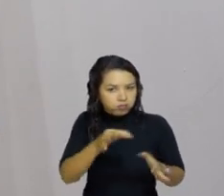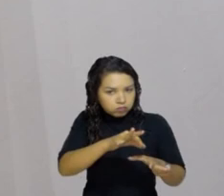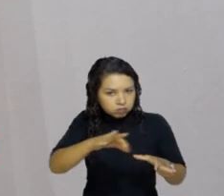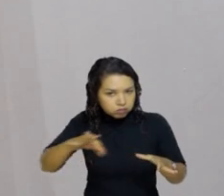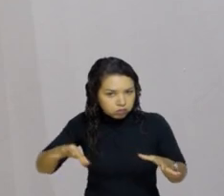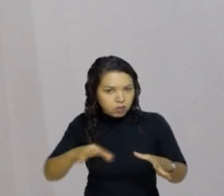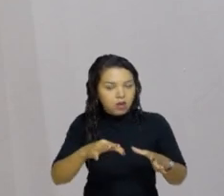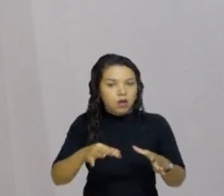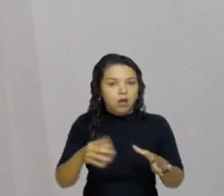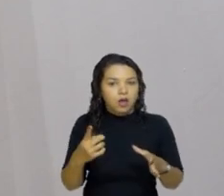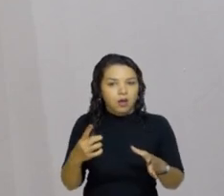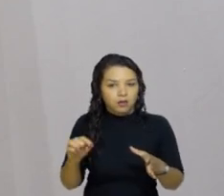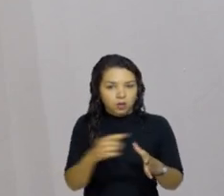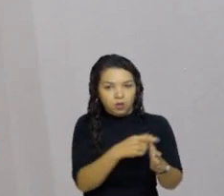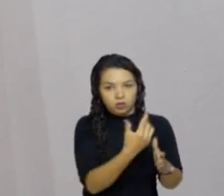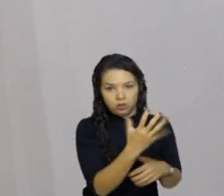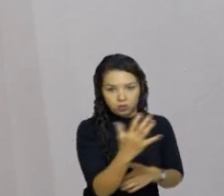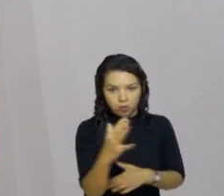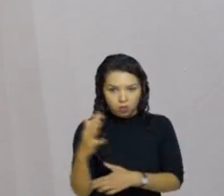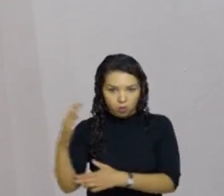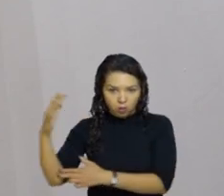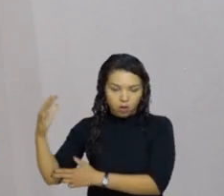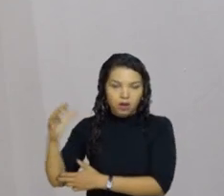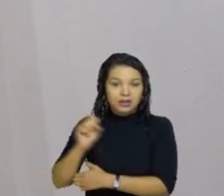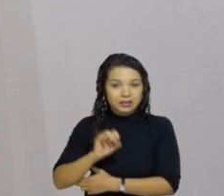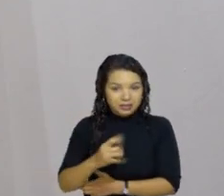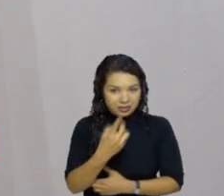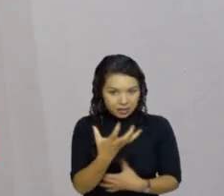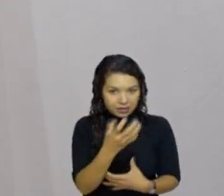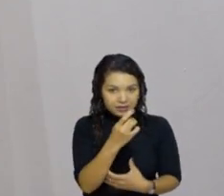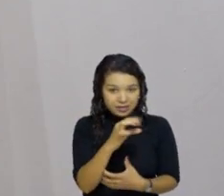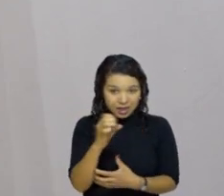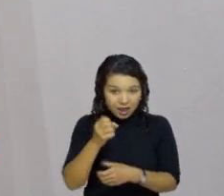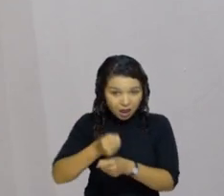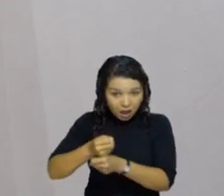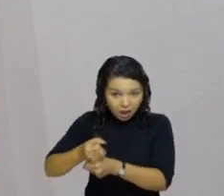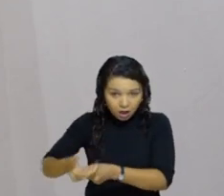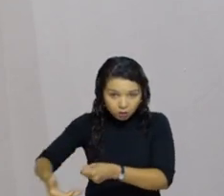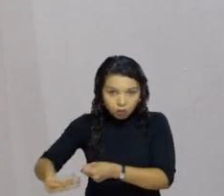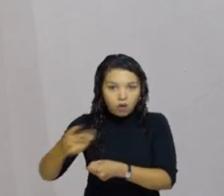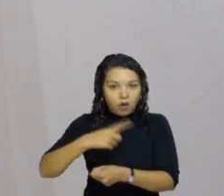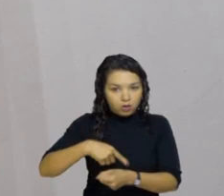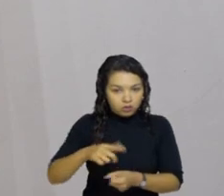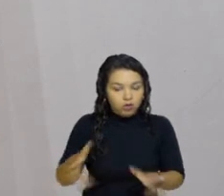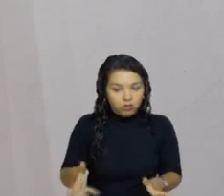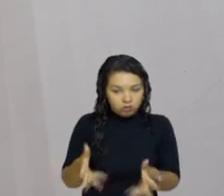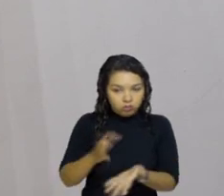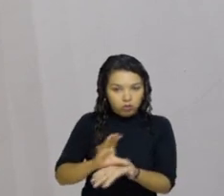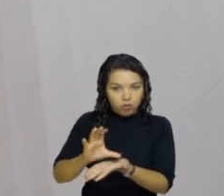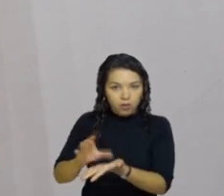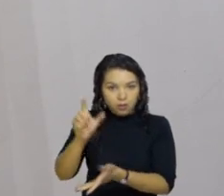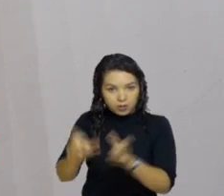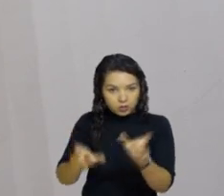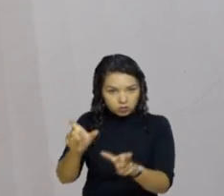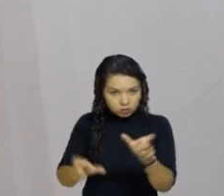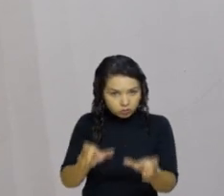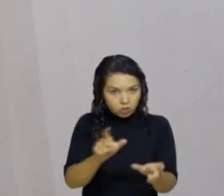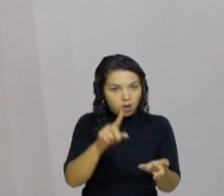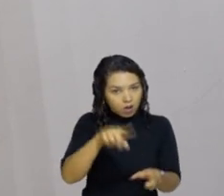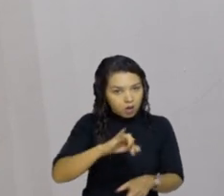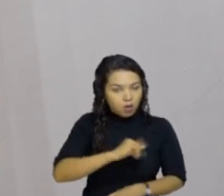árvores. Mas se nós quisermos 100 anos de prosperidade, nós temos que investir em pessoas. É isso que o governador Jorginho tem feito, é